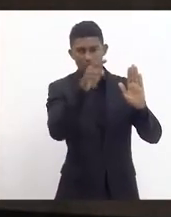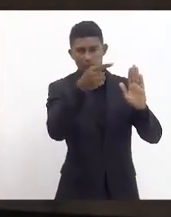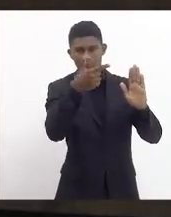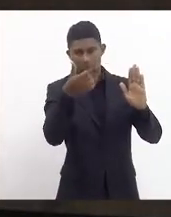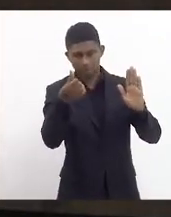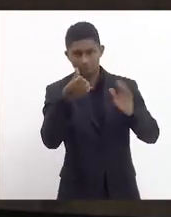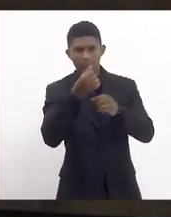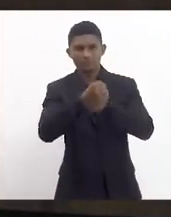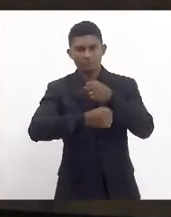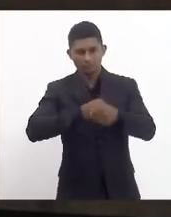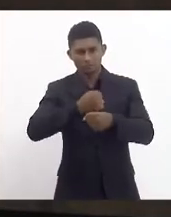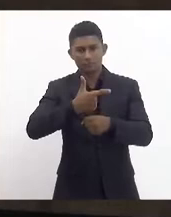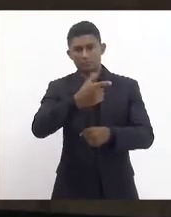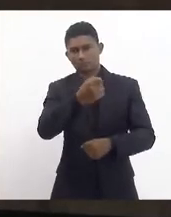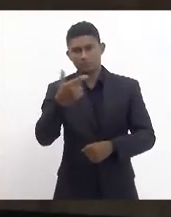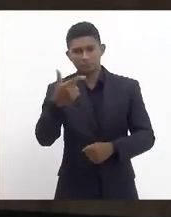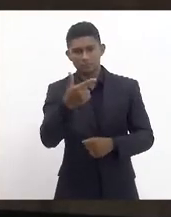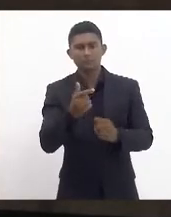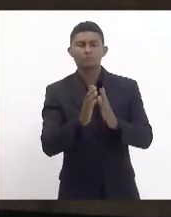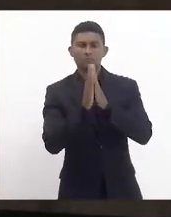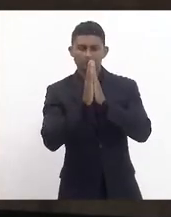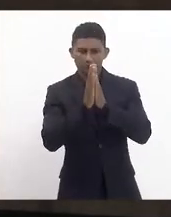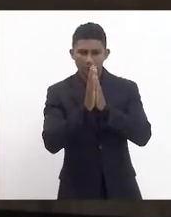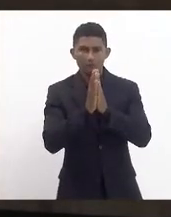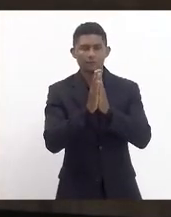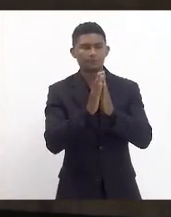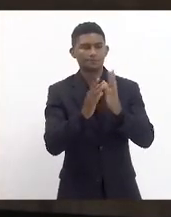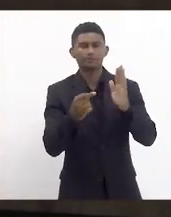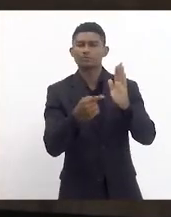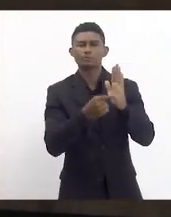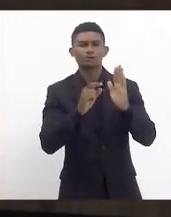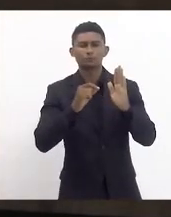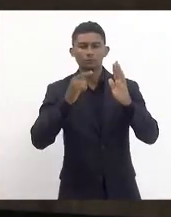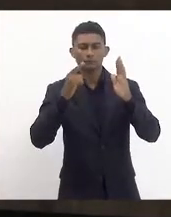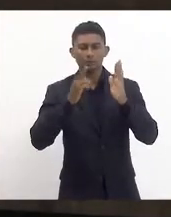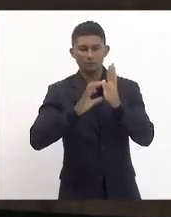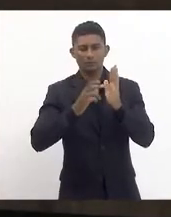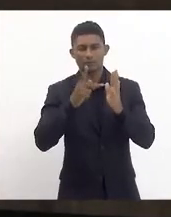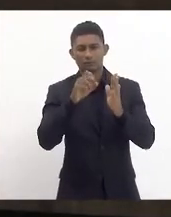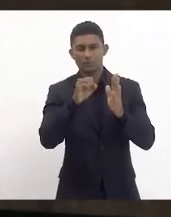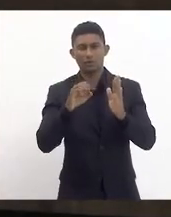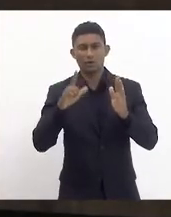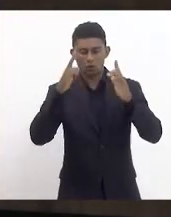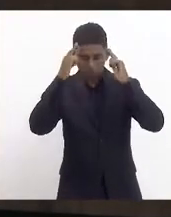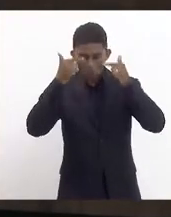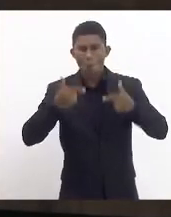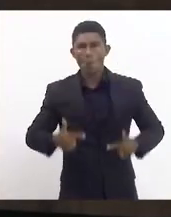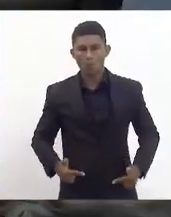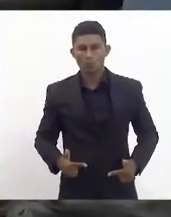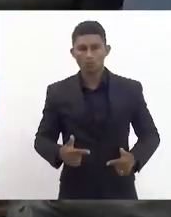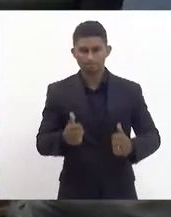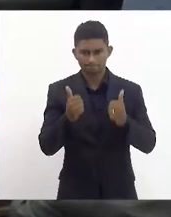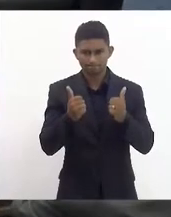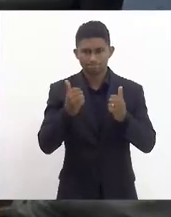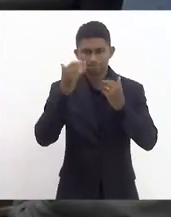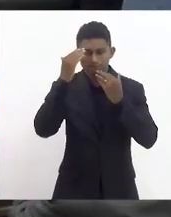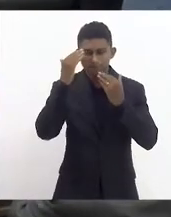1126/2022, por favor, registrar a abstenção da bancada do PSOL. Obrigada.